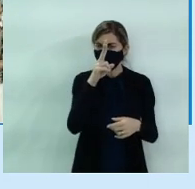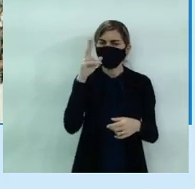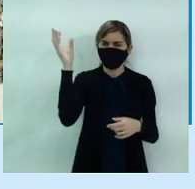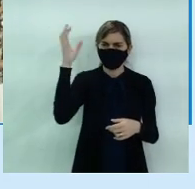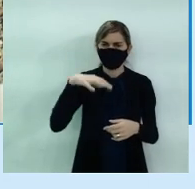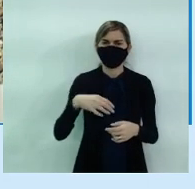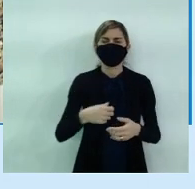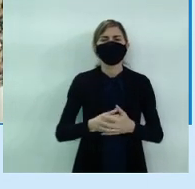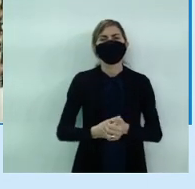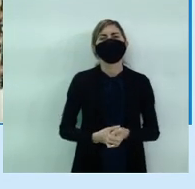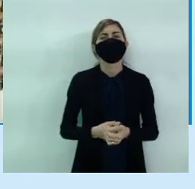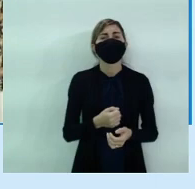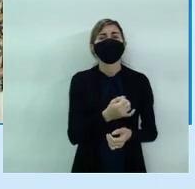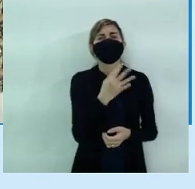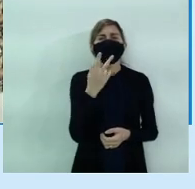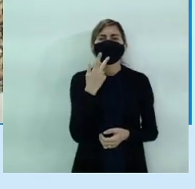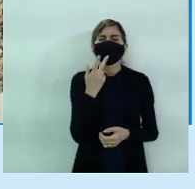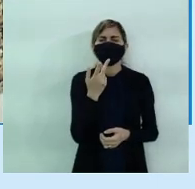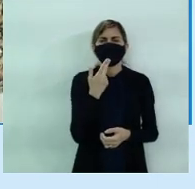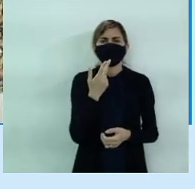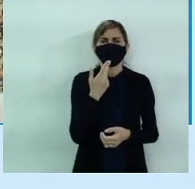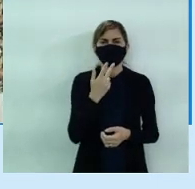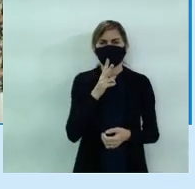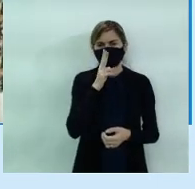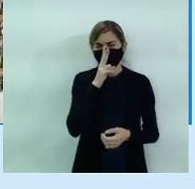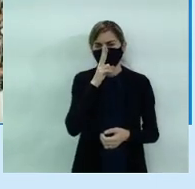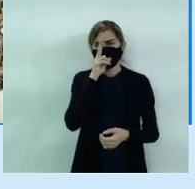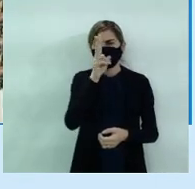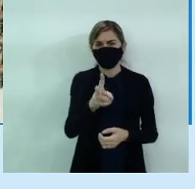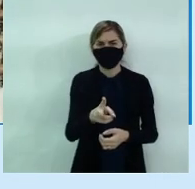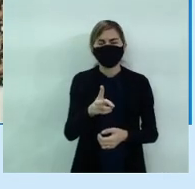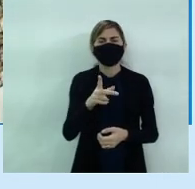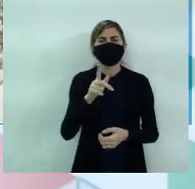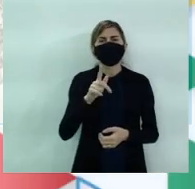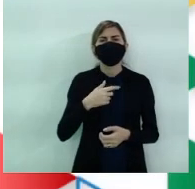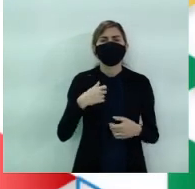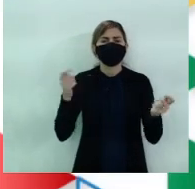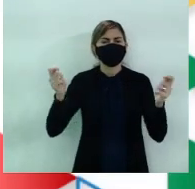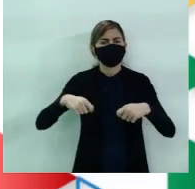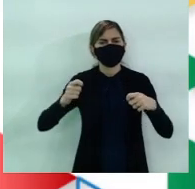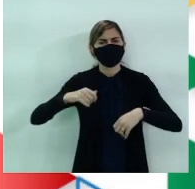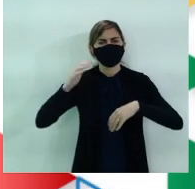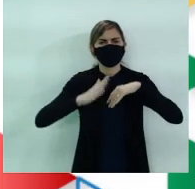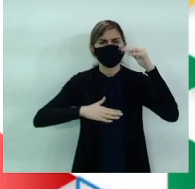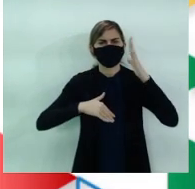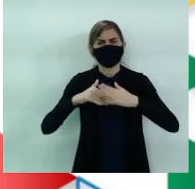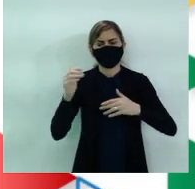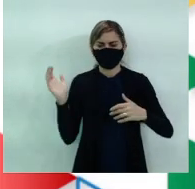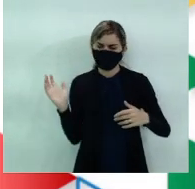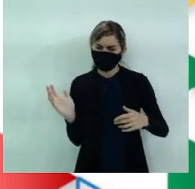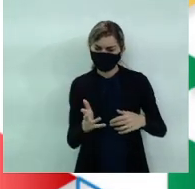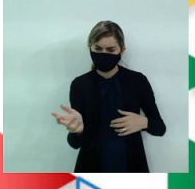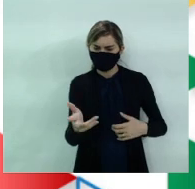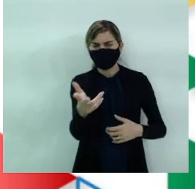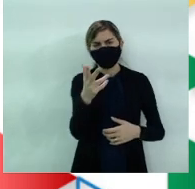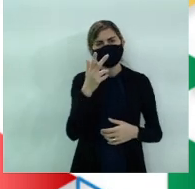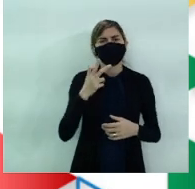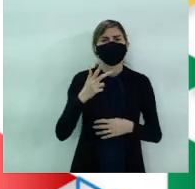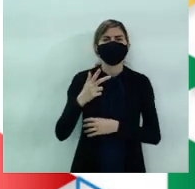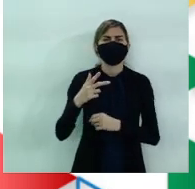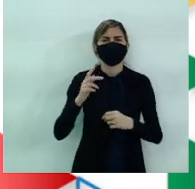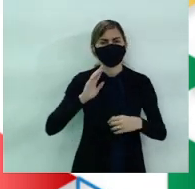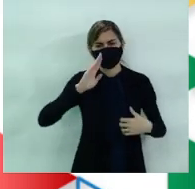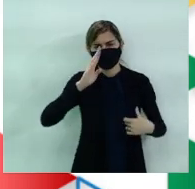gravidade. Quando se fala da força da gravidade, diz que ela é capaz de acelerar os corpos